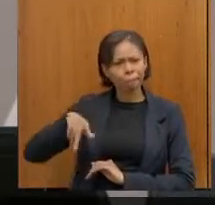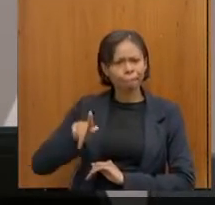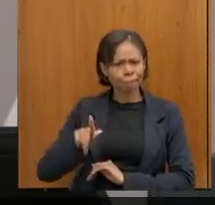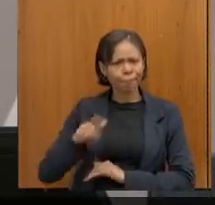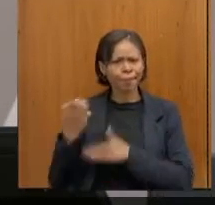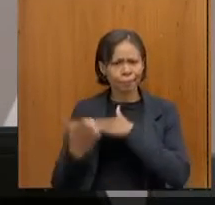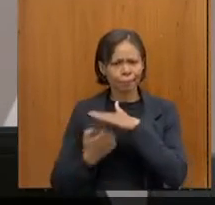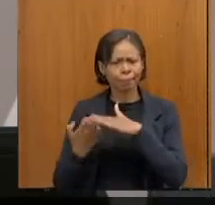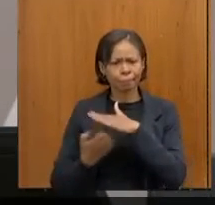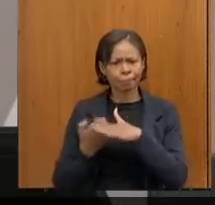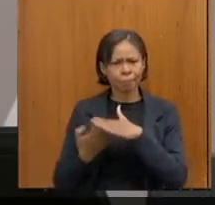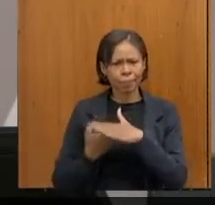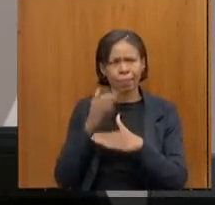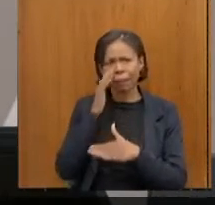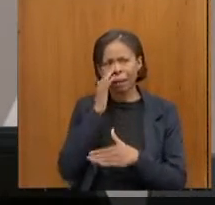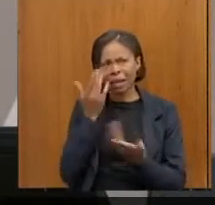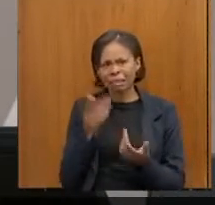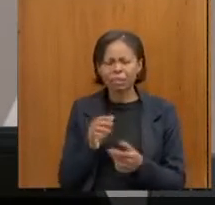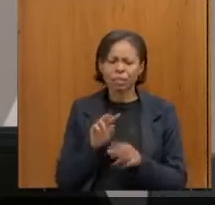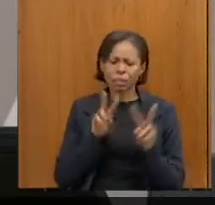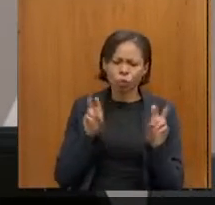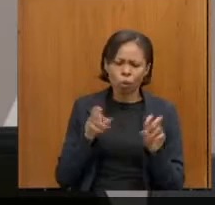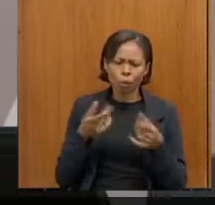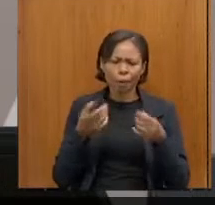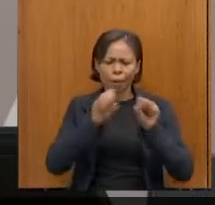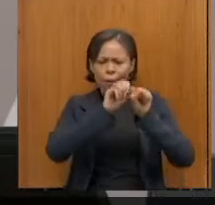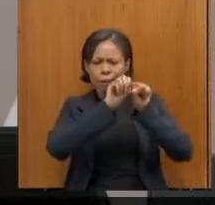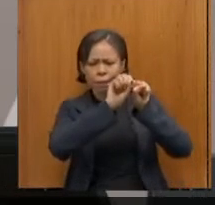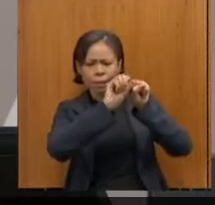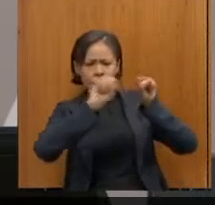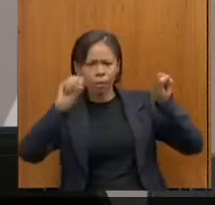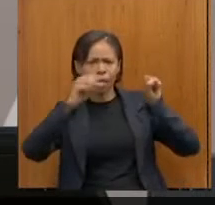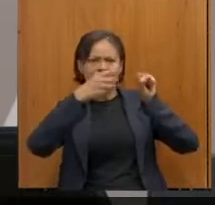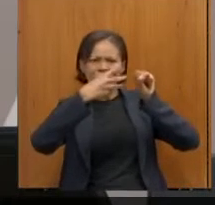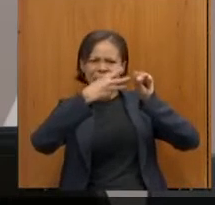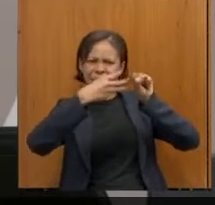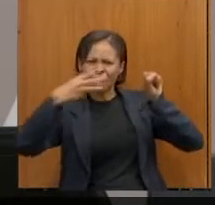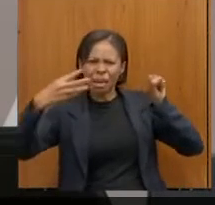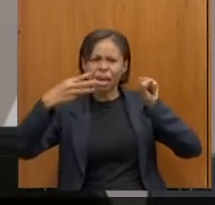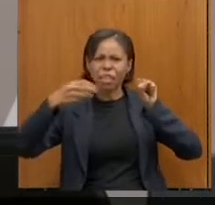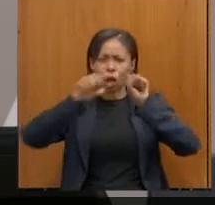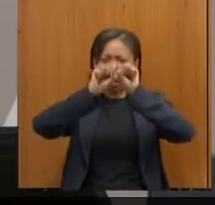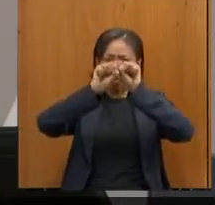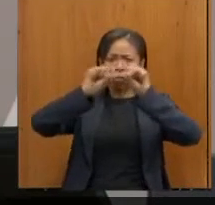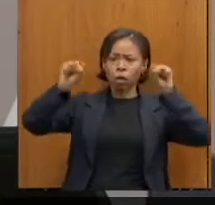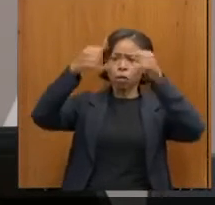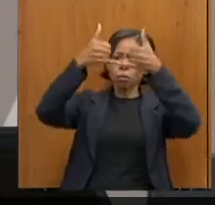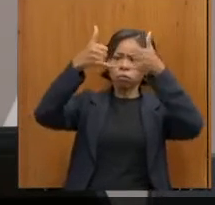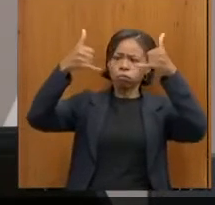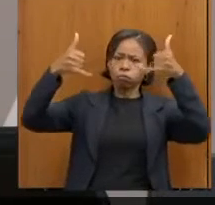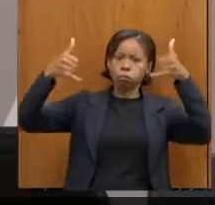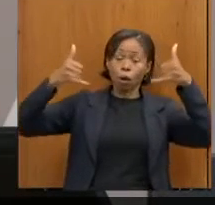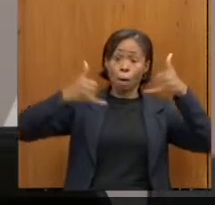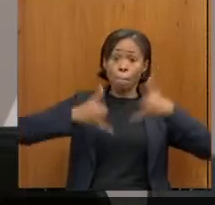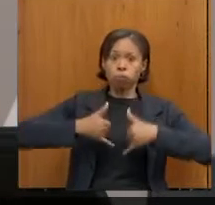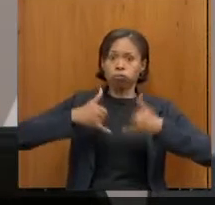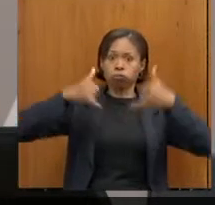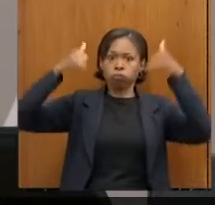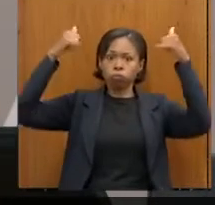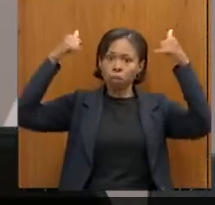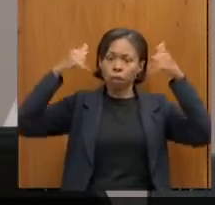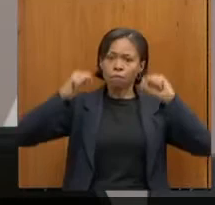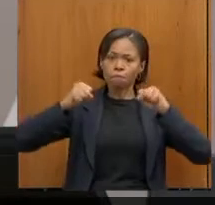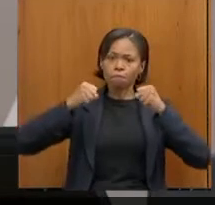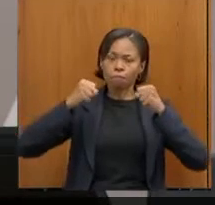desafio da rede trifásica das grandes redes de alta tensão que poderia viabilizar os nossos a